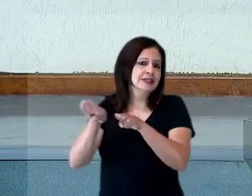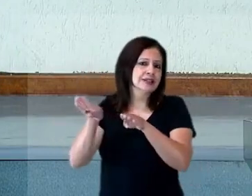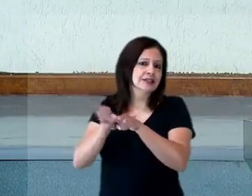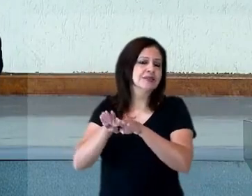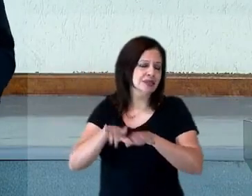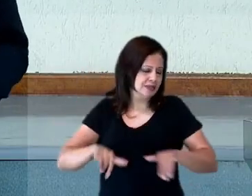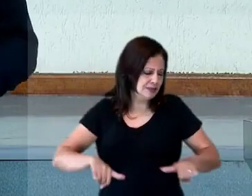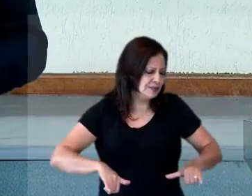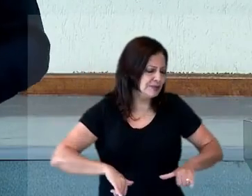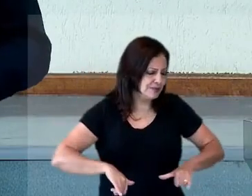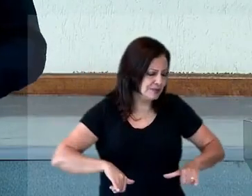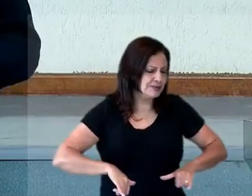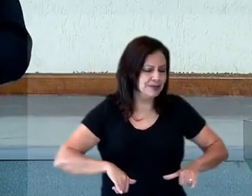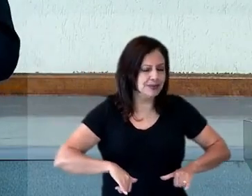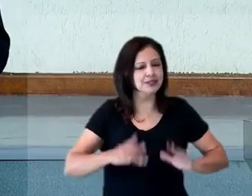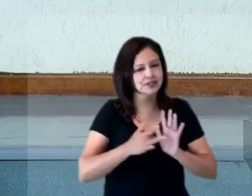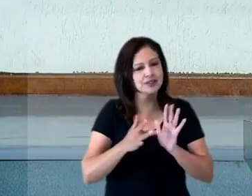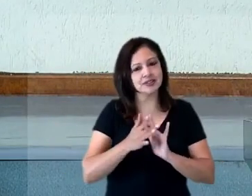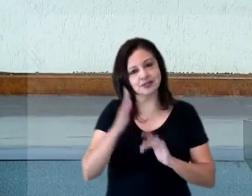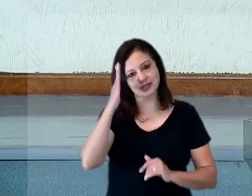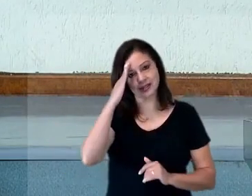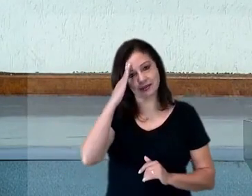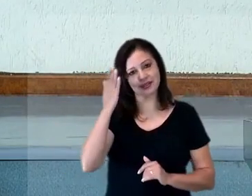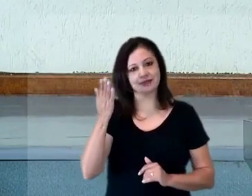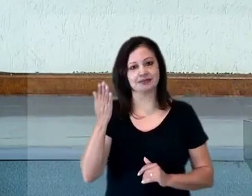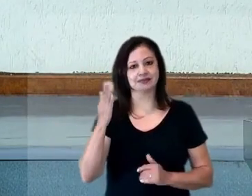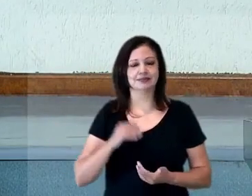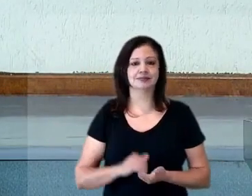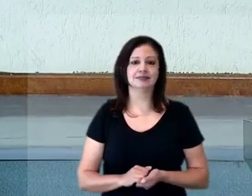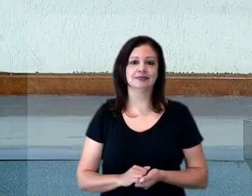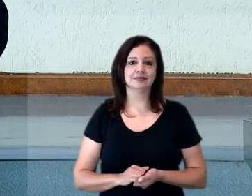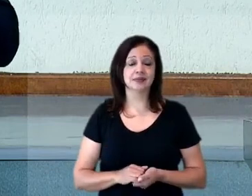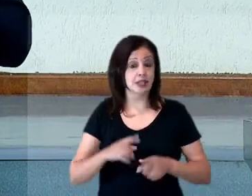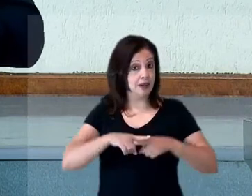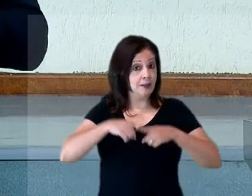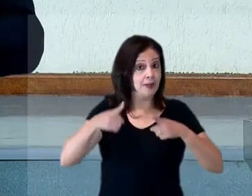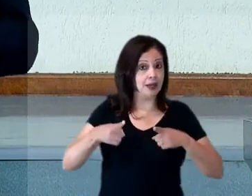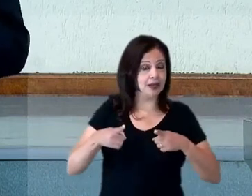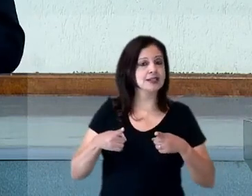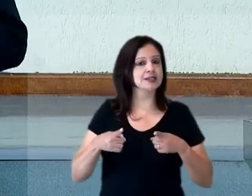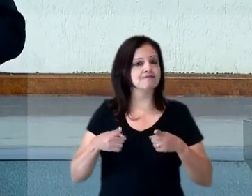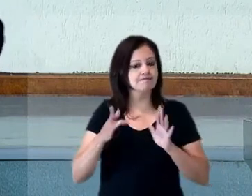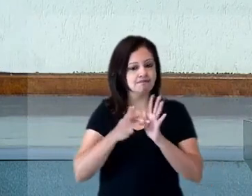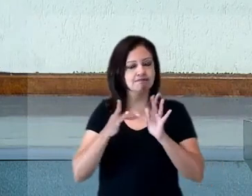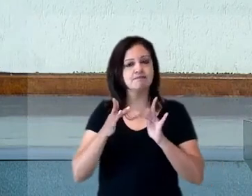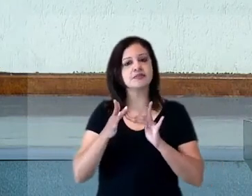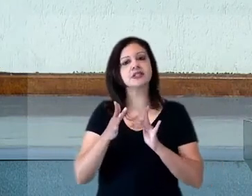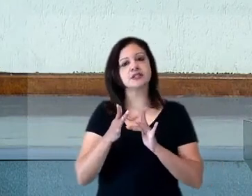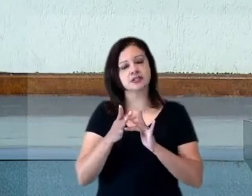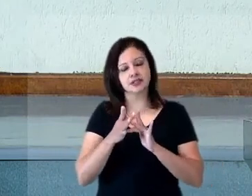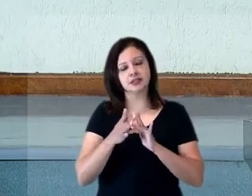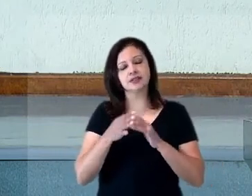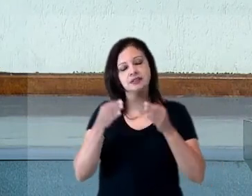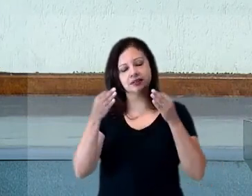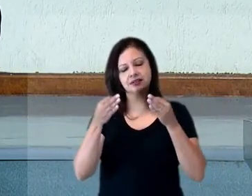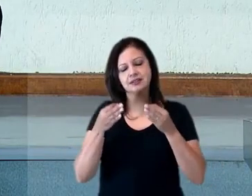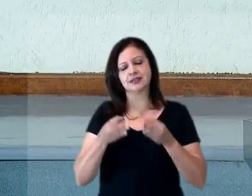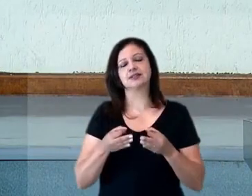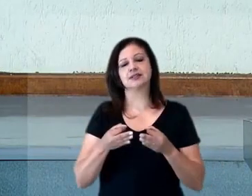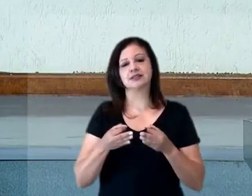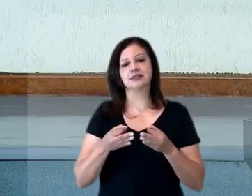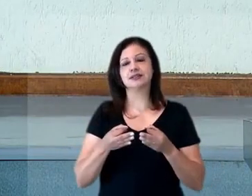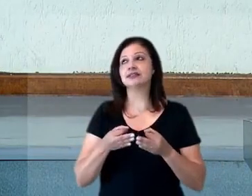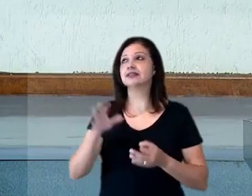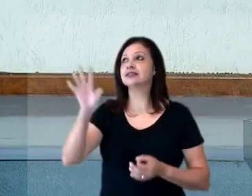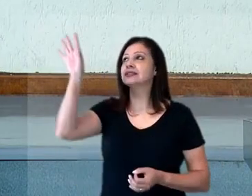suportar. Mas ele também tinha certeza. Jesus também tinha convicção do amor